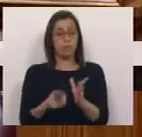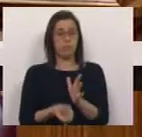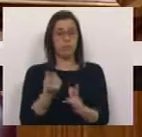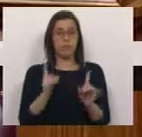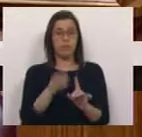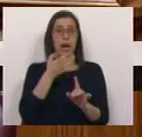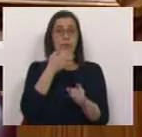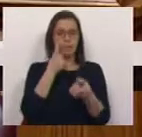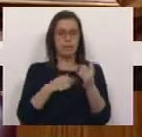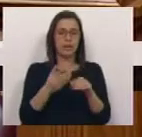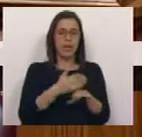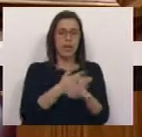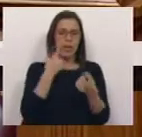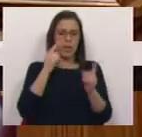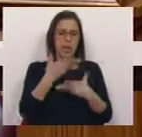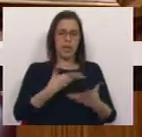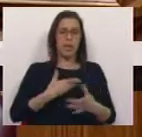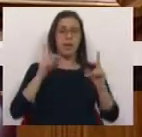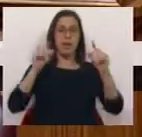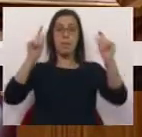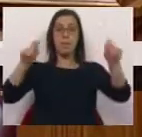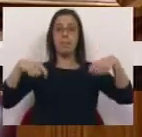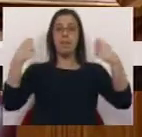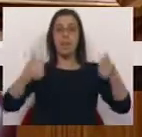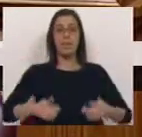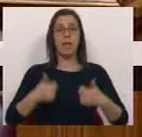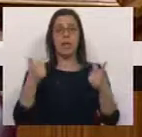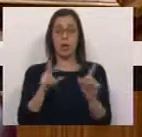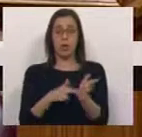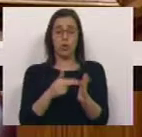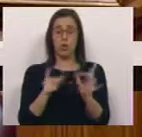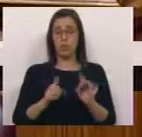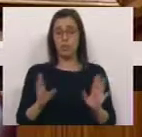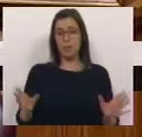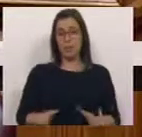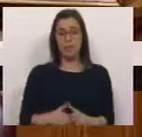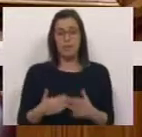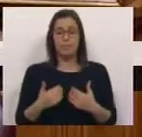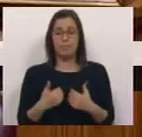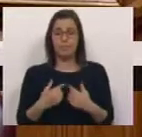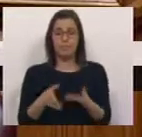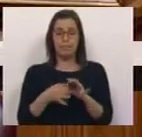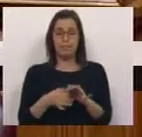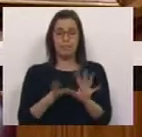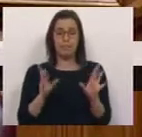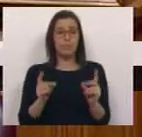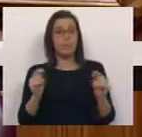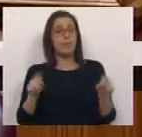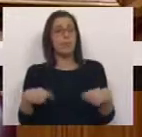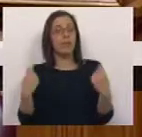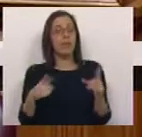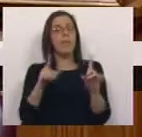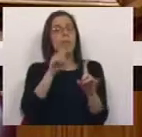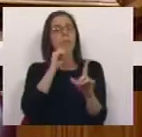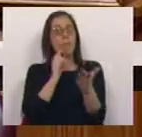criam sem a renegociação da dívida, porque milagres será melhor não contar com eles. Nós não contamos com milagres, mas